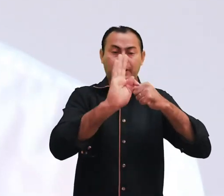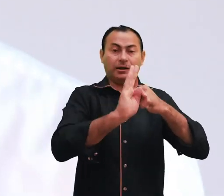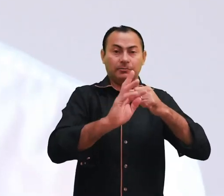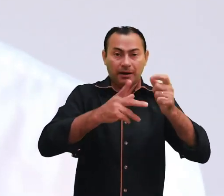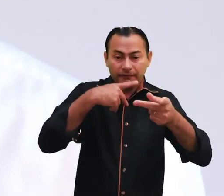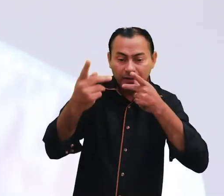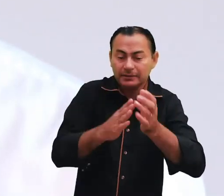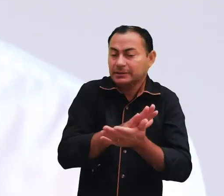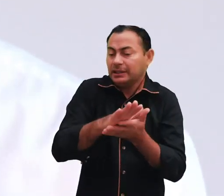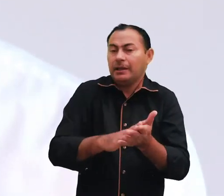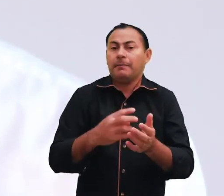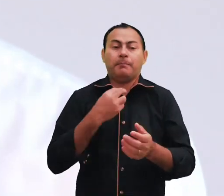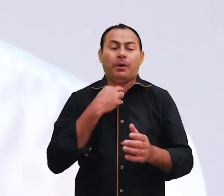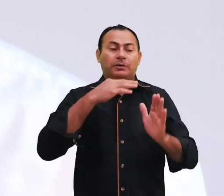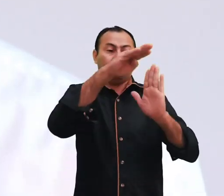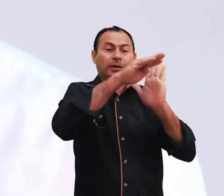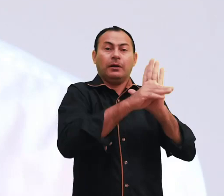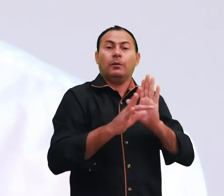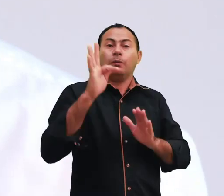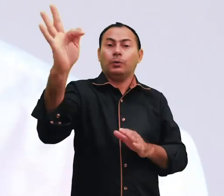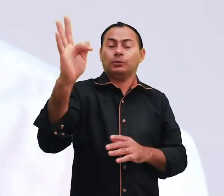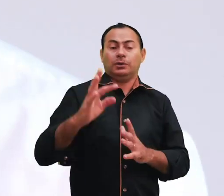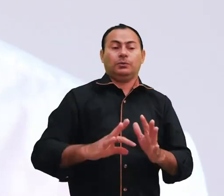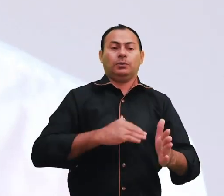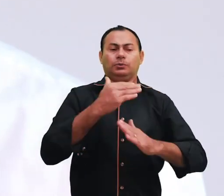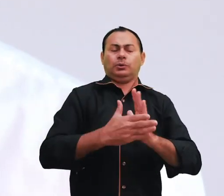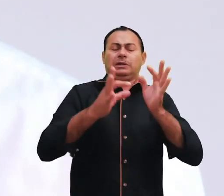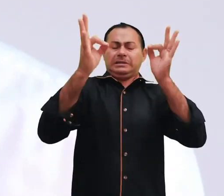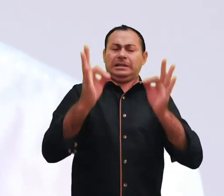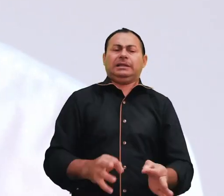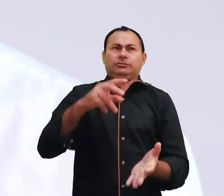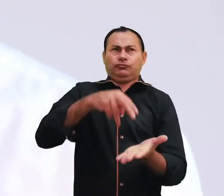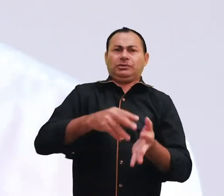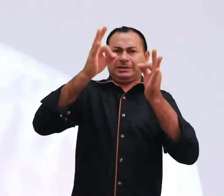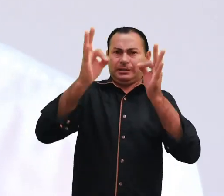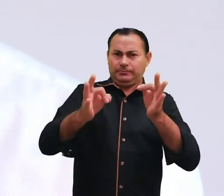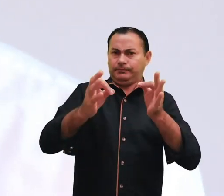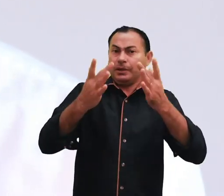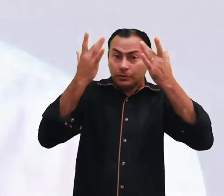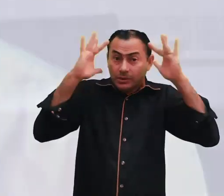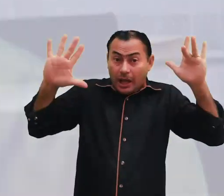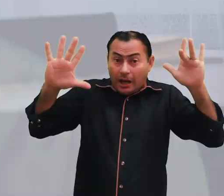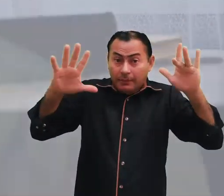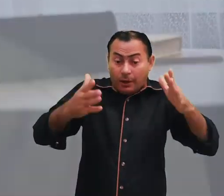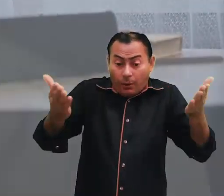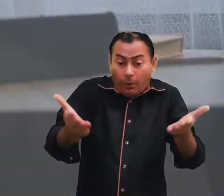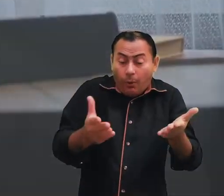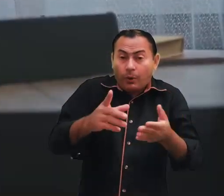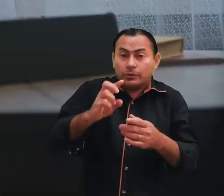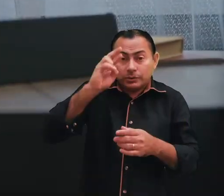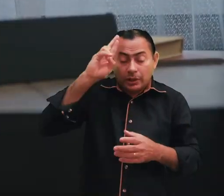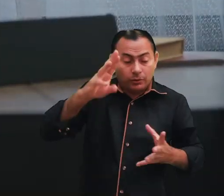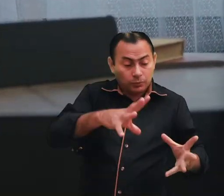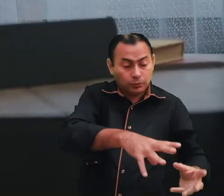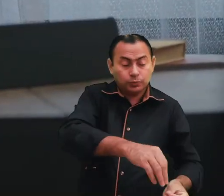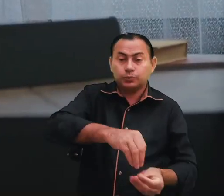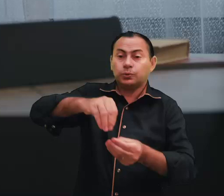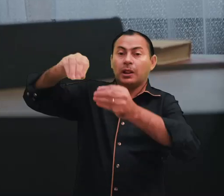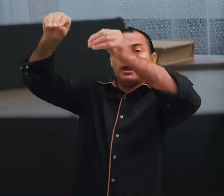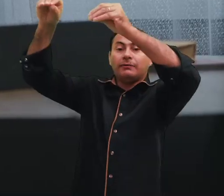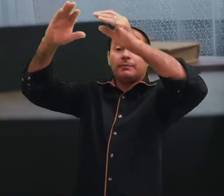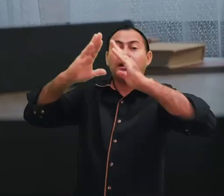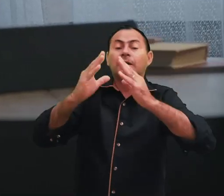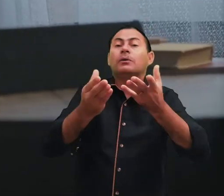está dizendo que ninguém pode planejar o futuro com tanta precisão. Você não sabe se não será hoje que o Senhor vai levá-lo para